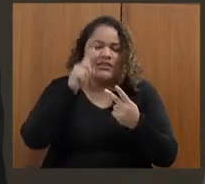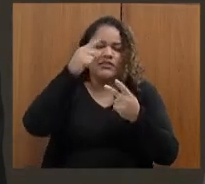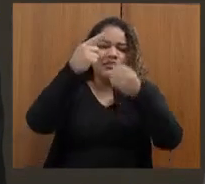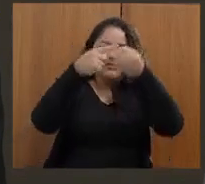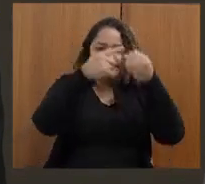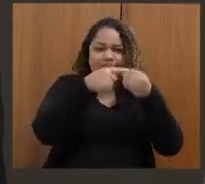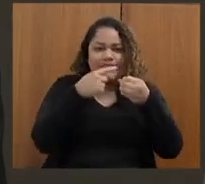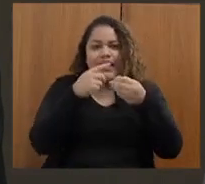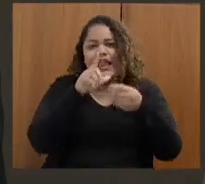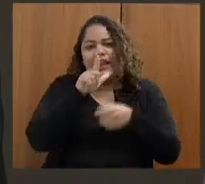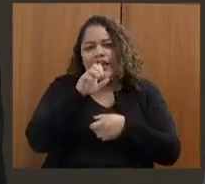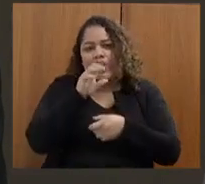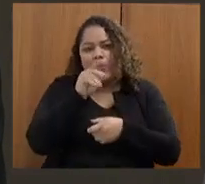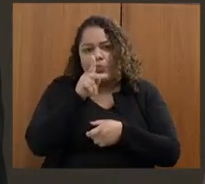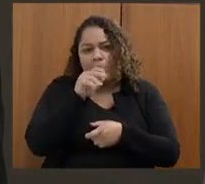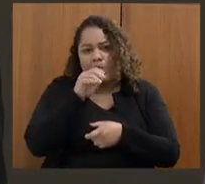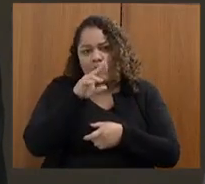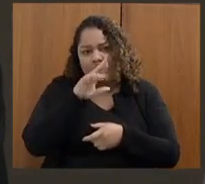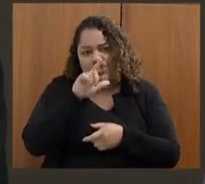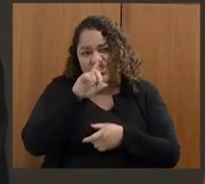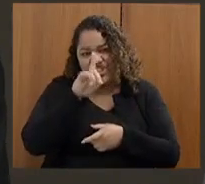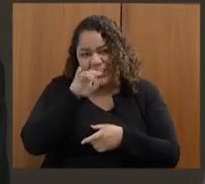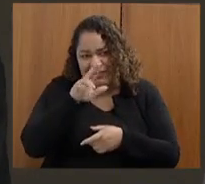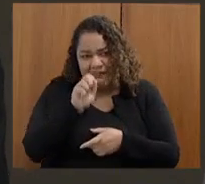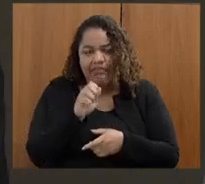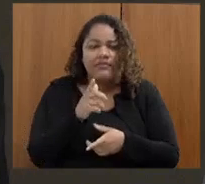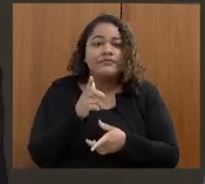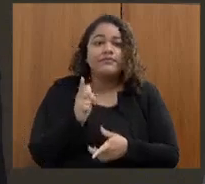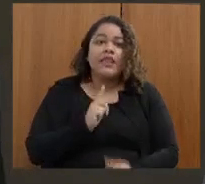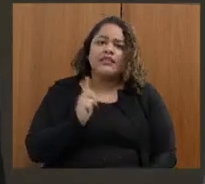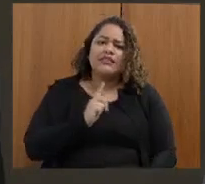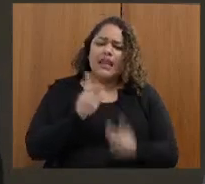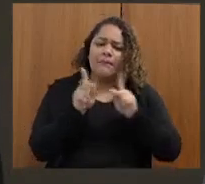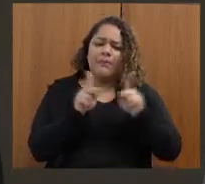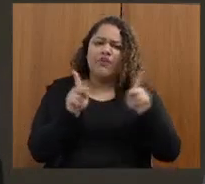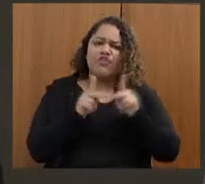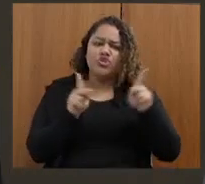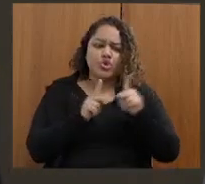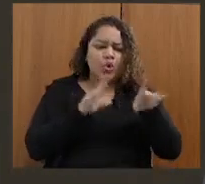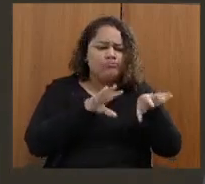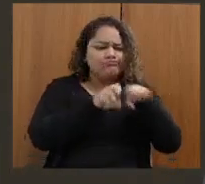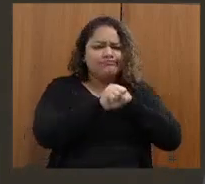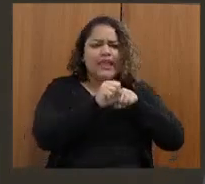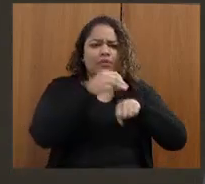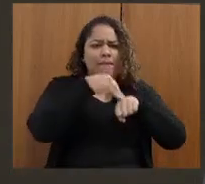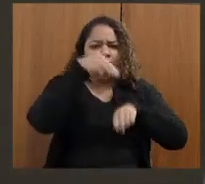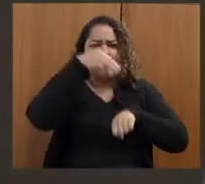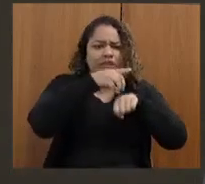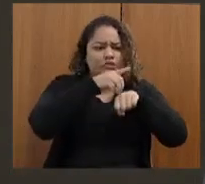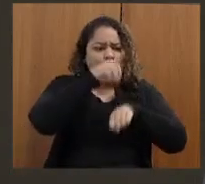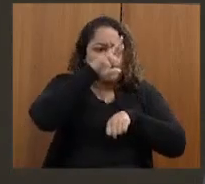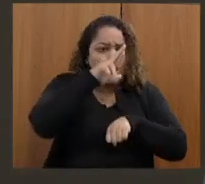é uma situação muito complicada né professores com uma graduação altíssima com salário